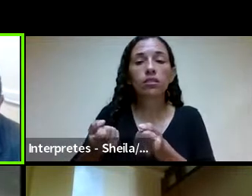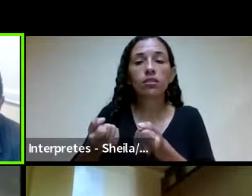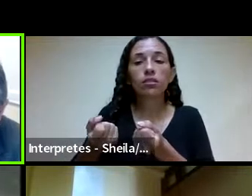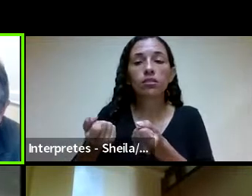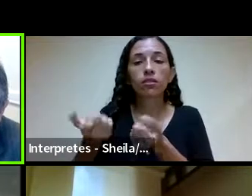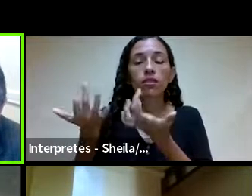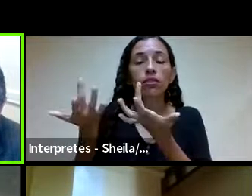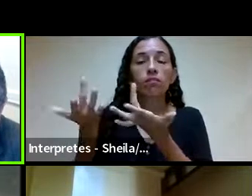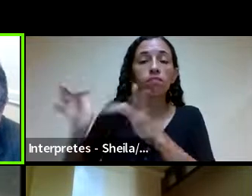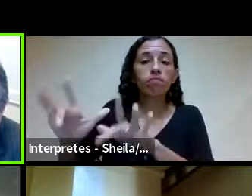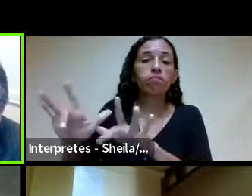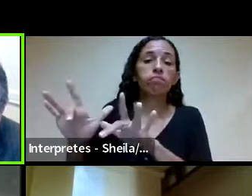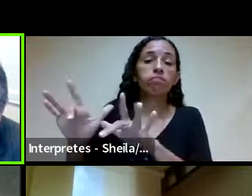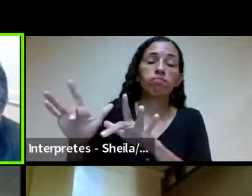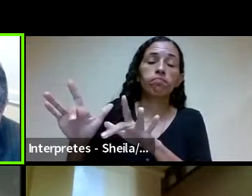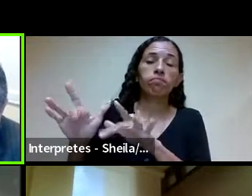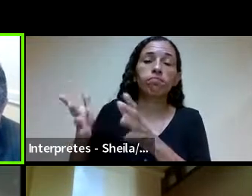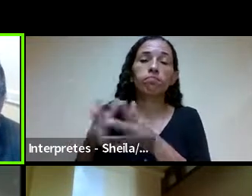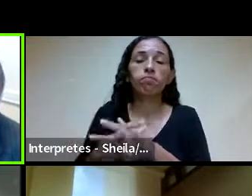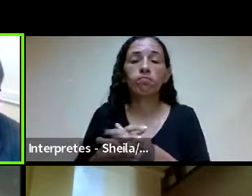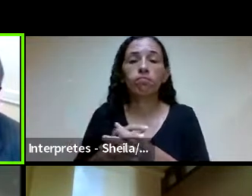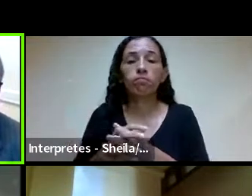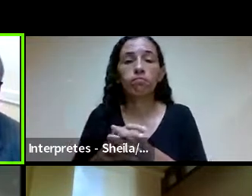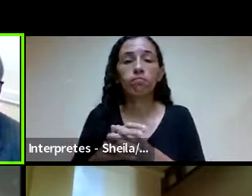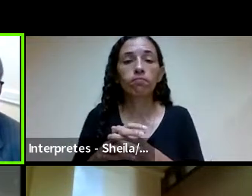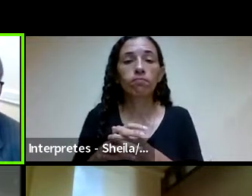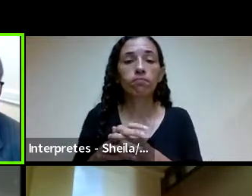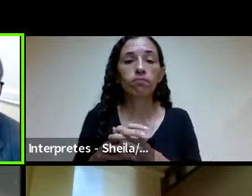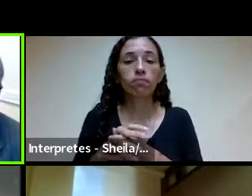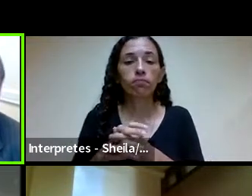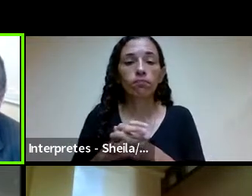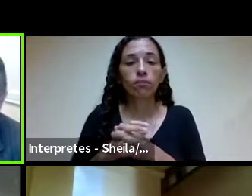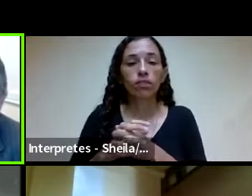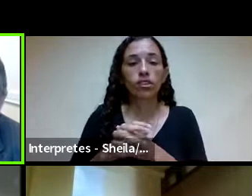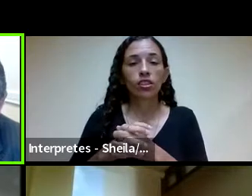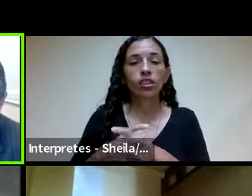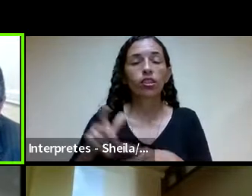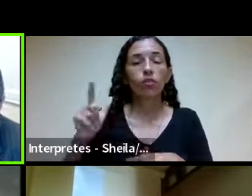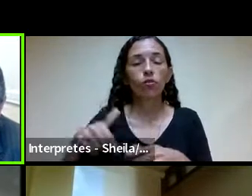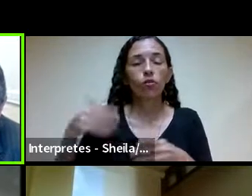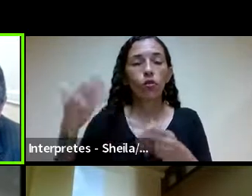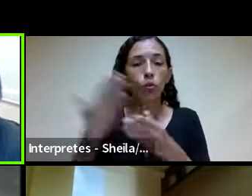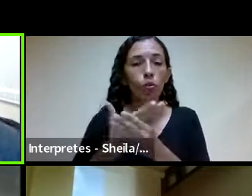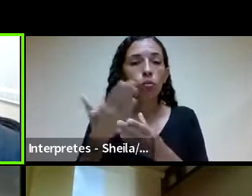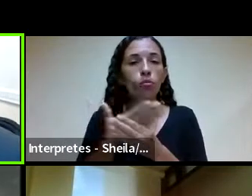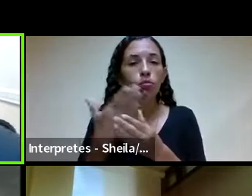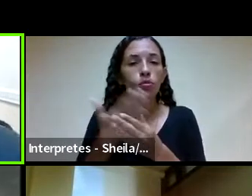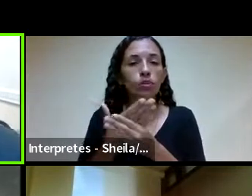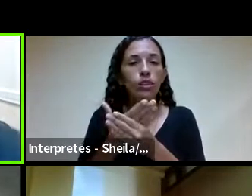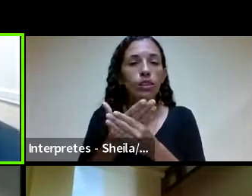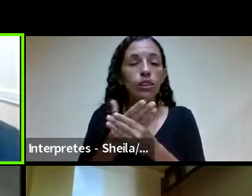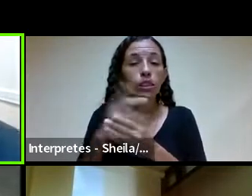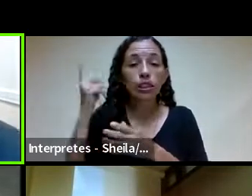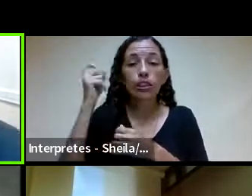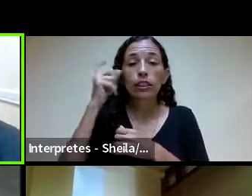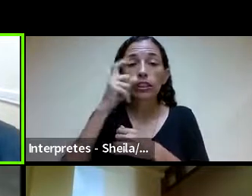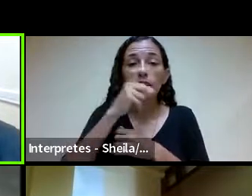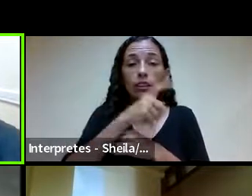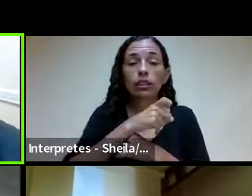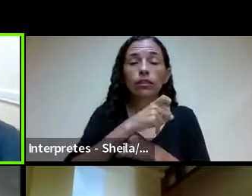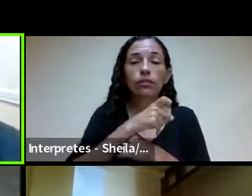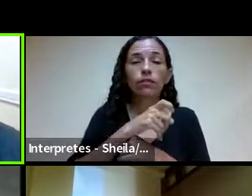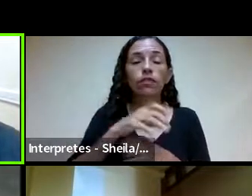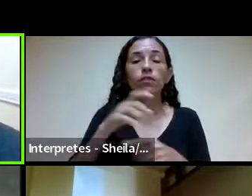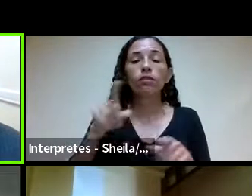processo que me foi trazido aqui, que foi um processo muito tormentoso no TSE, da relatoria do